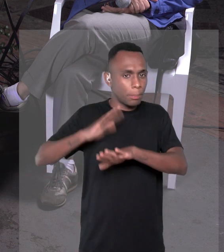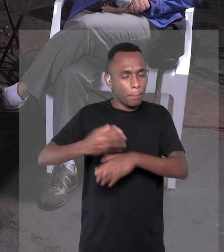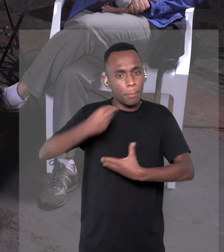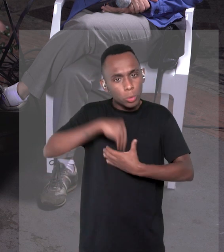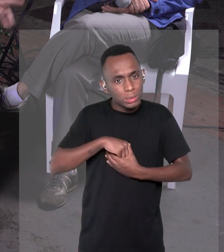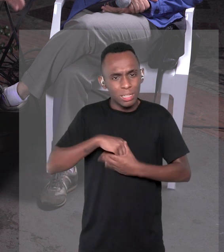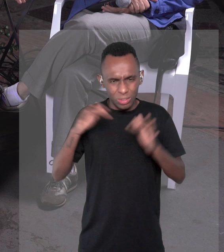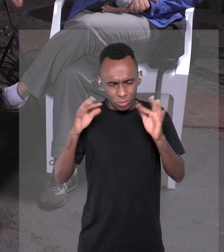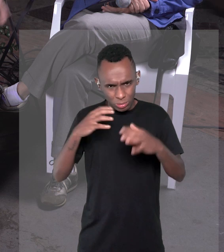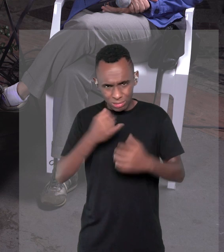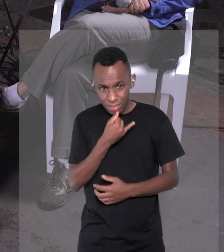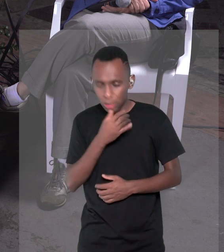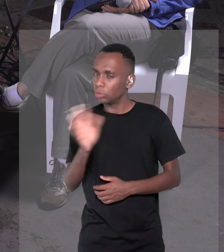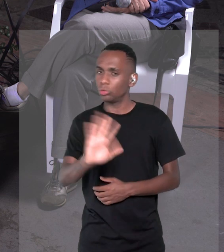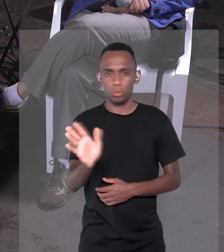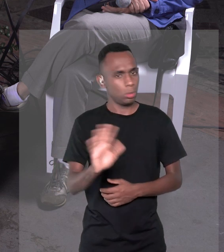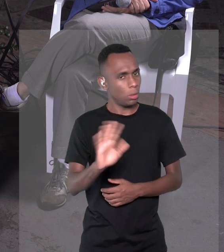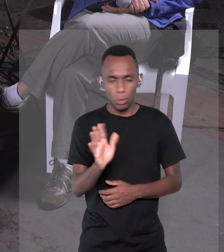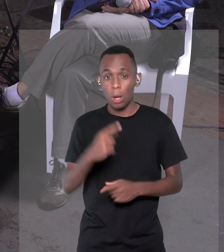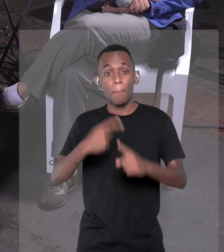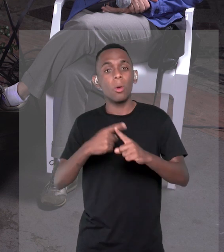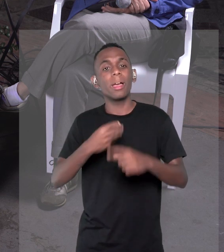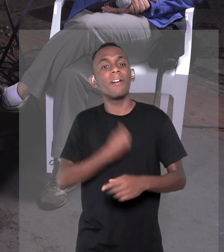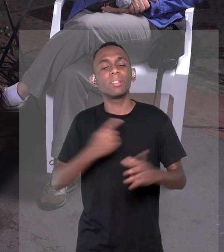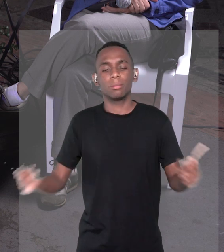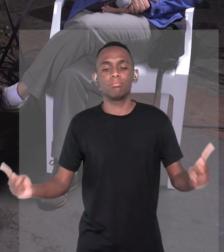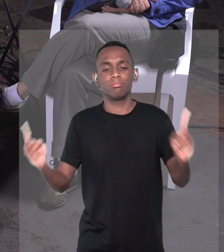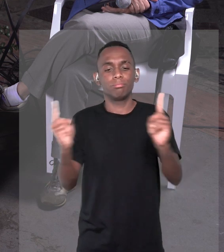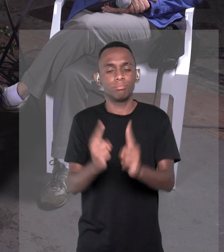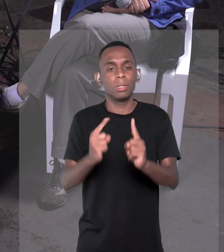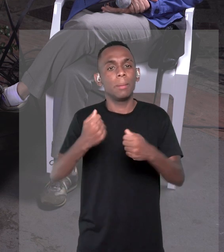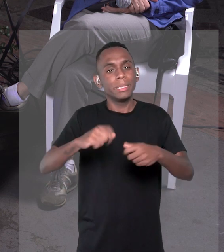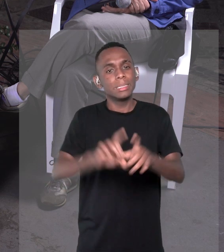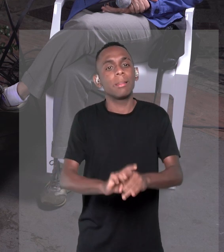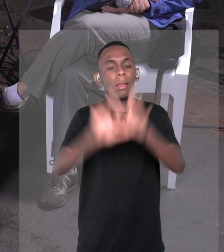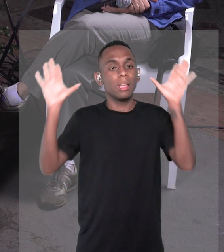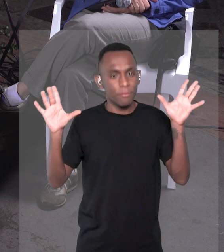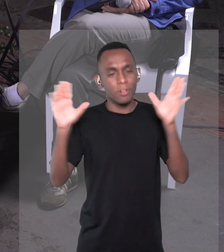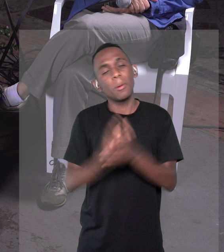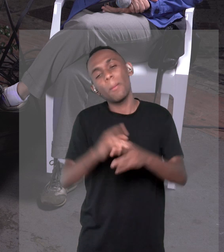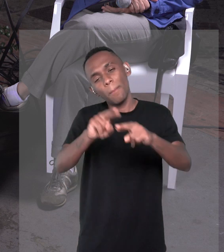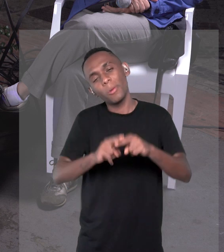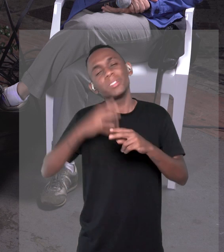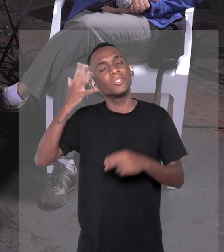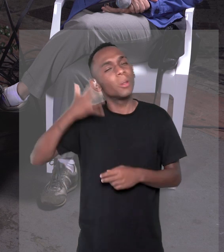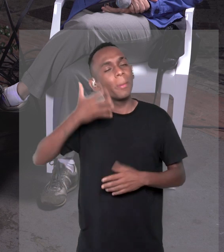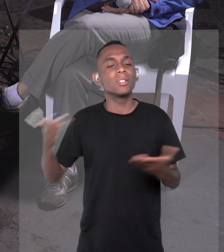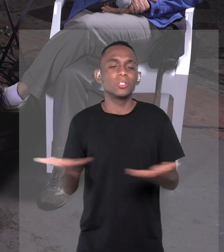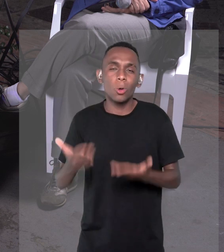100 anos. Então, eu sou de uma família que não tem nenhuma vocação para a infelicidade. Eu fico com raiva, fico de